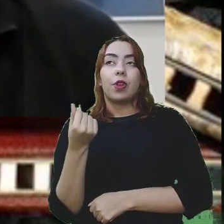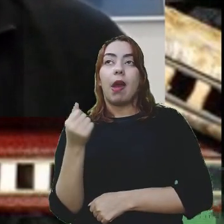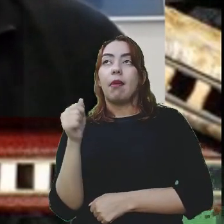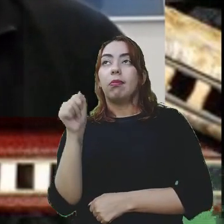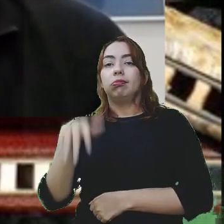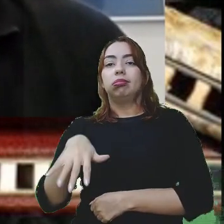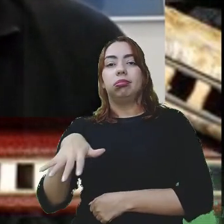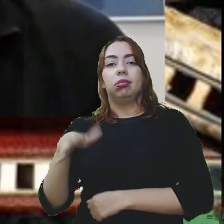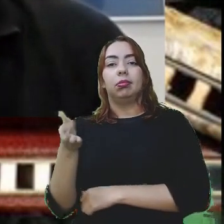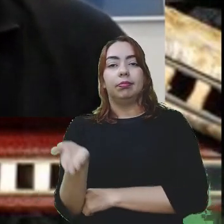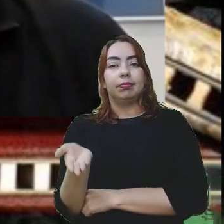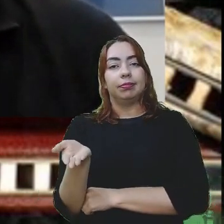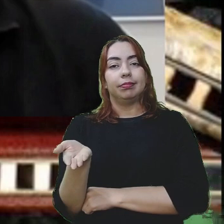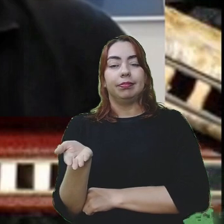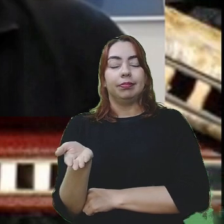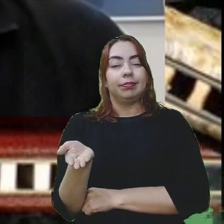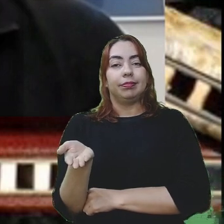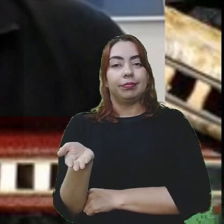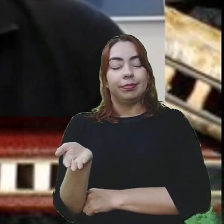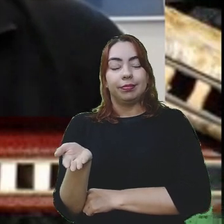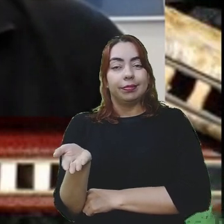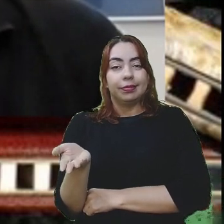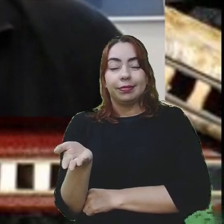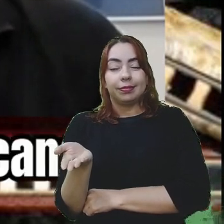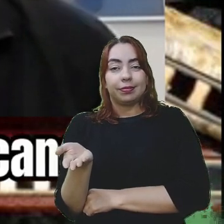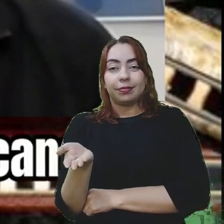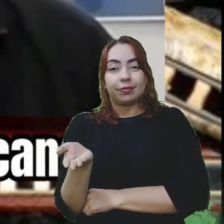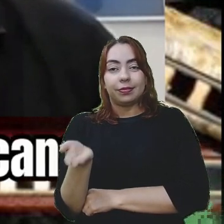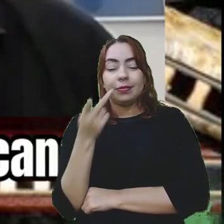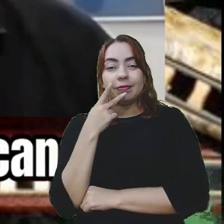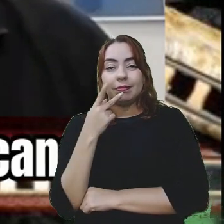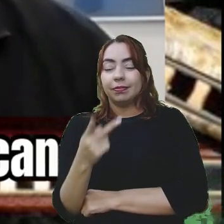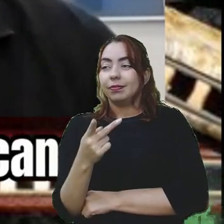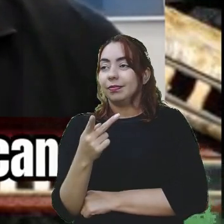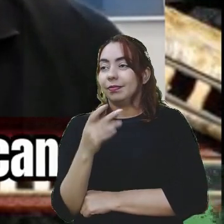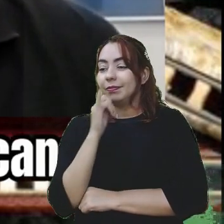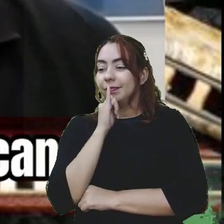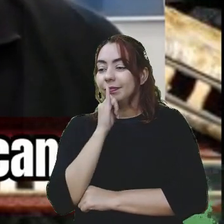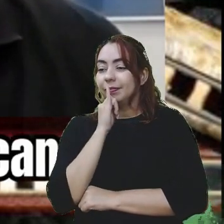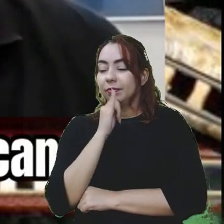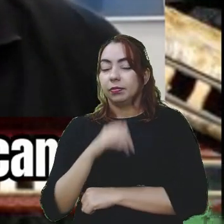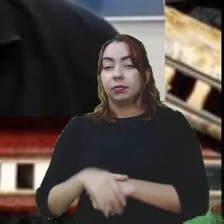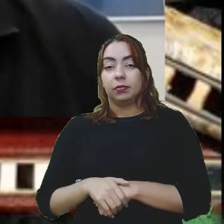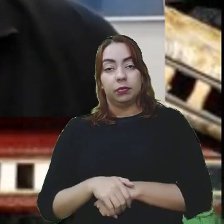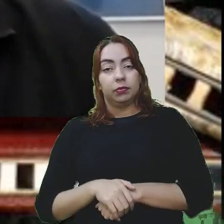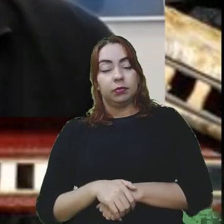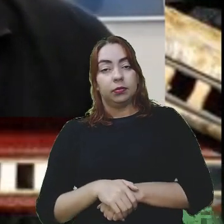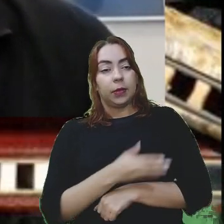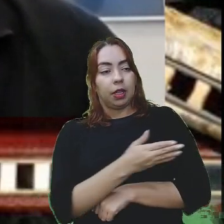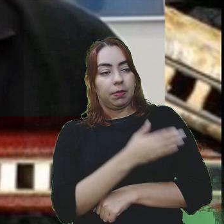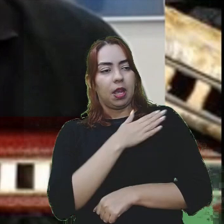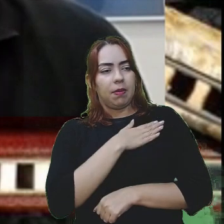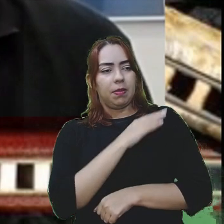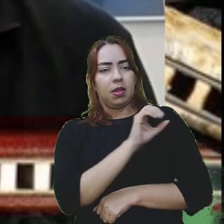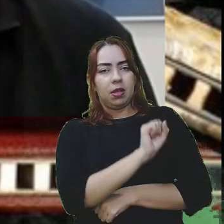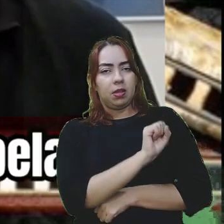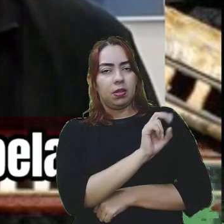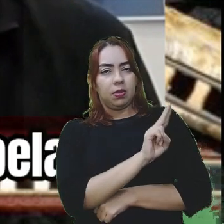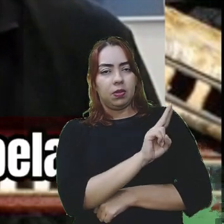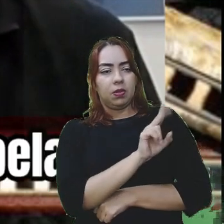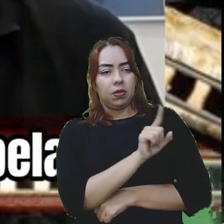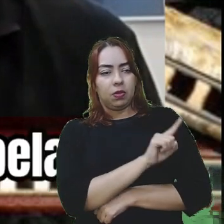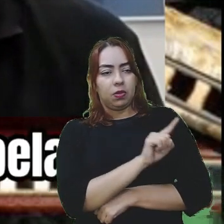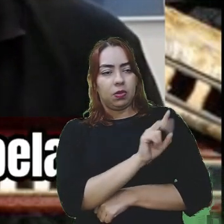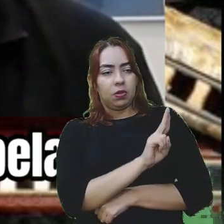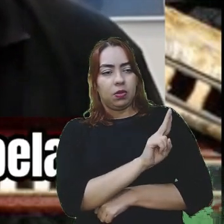imbatível. Então, aí você fala, outro dia eu peguei minhas Suzukis e fiquei tocando, falei, pô, a gaita é ótima e tal. Mas